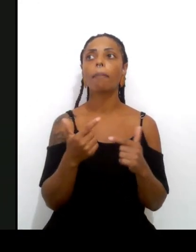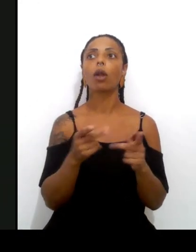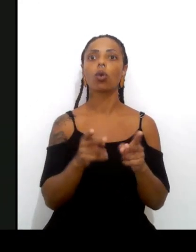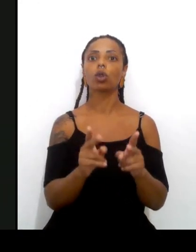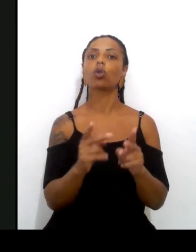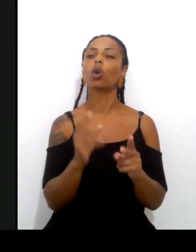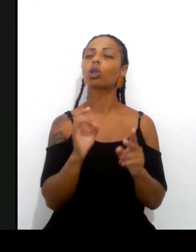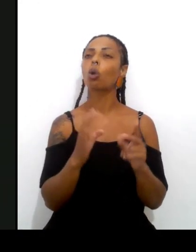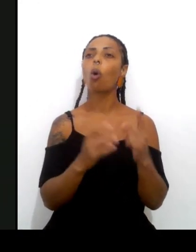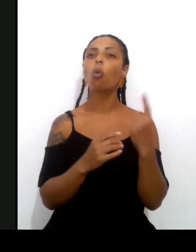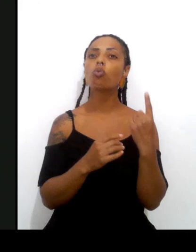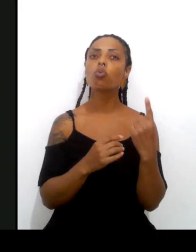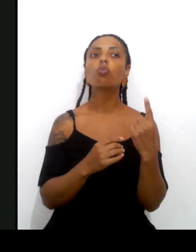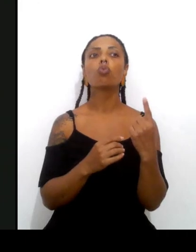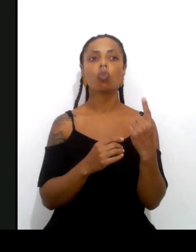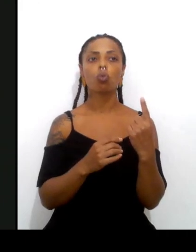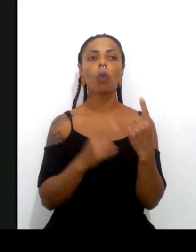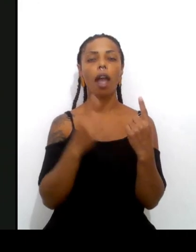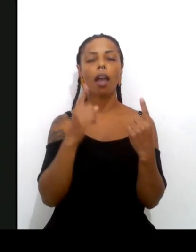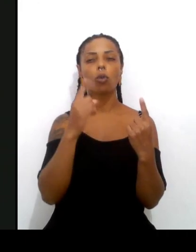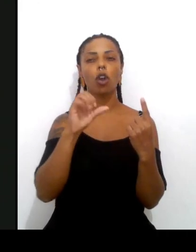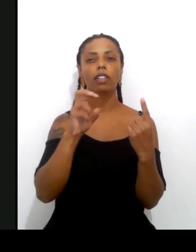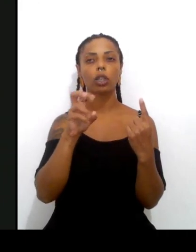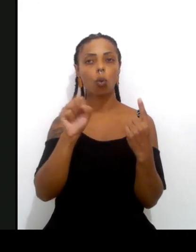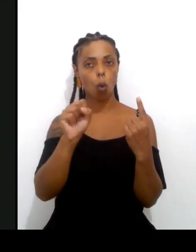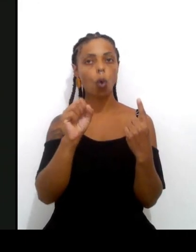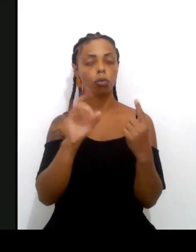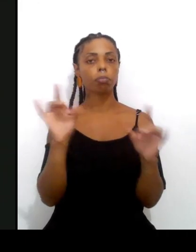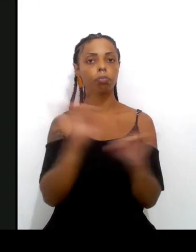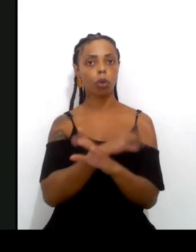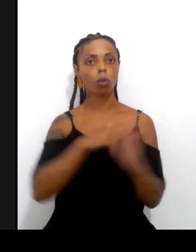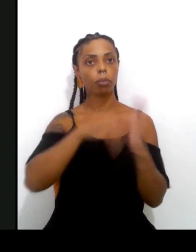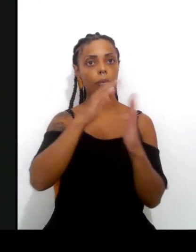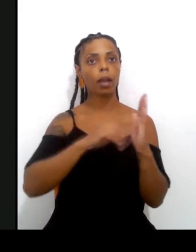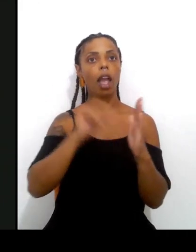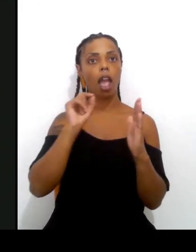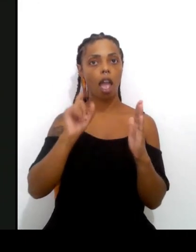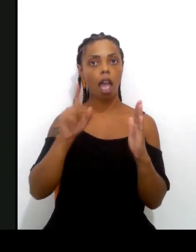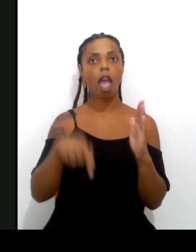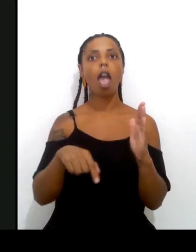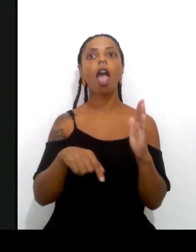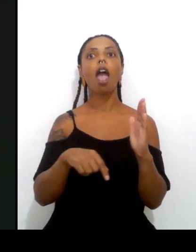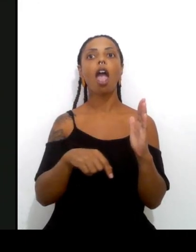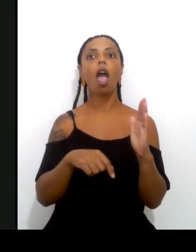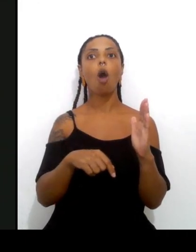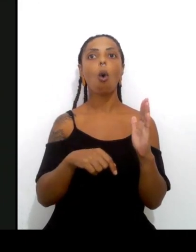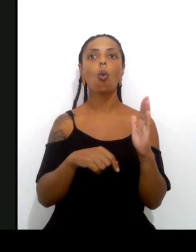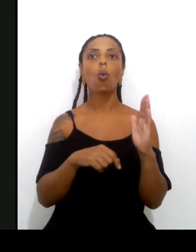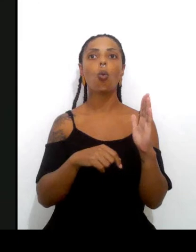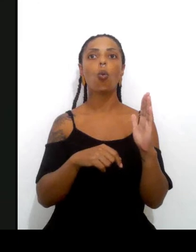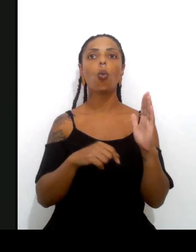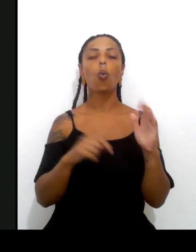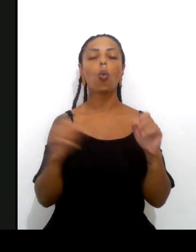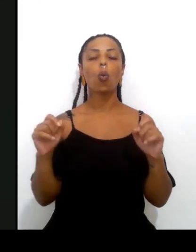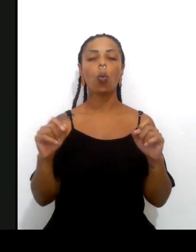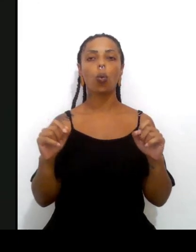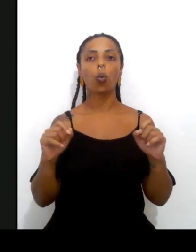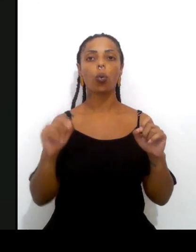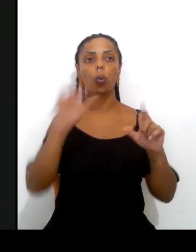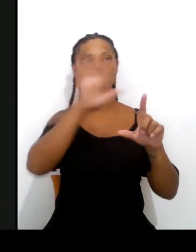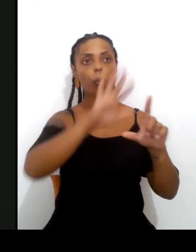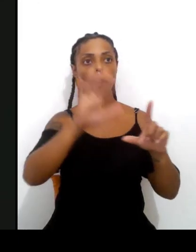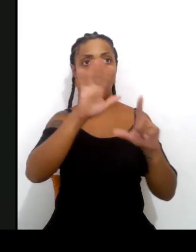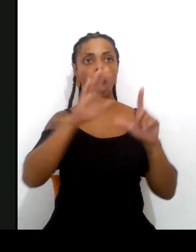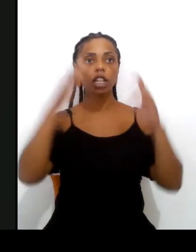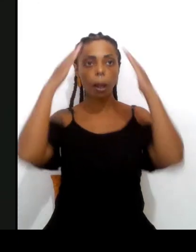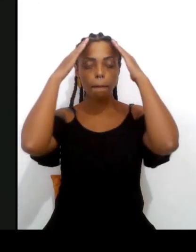a pintura de 58 uma imagem de um papa não gritando que nós vemos no slide várias outras obras foram